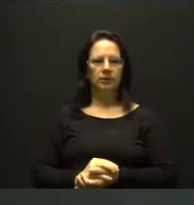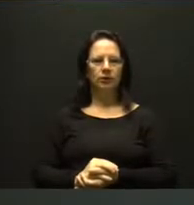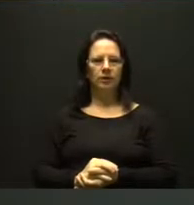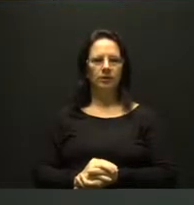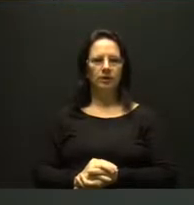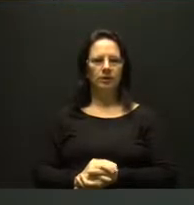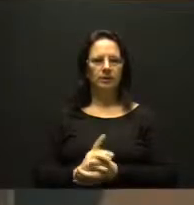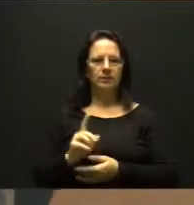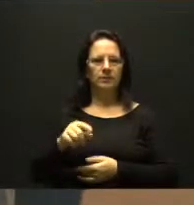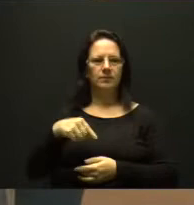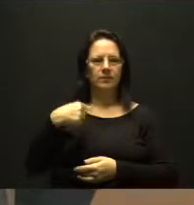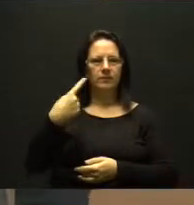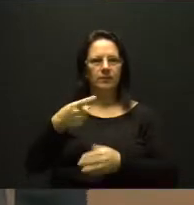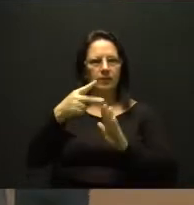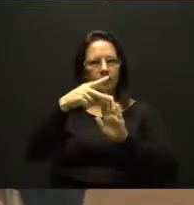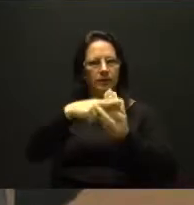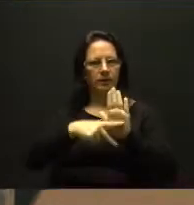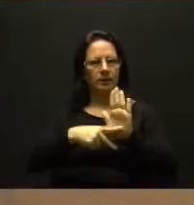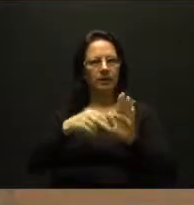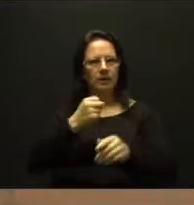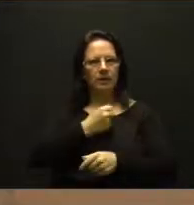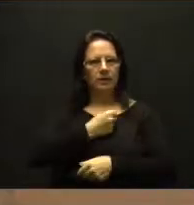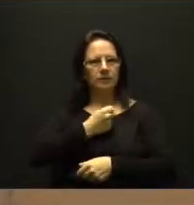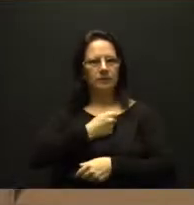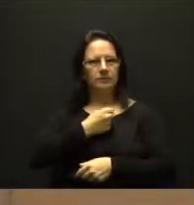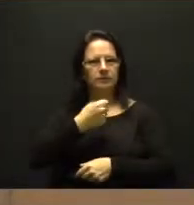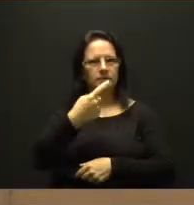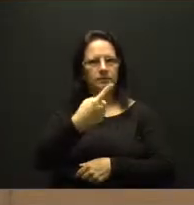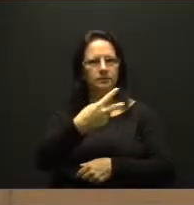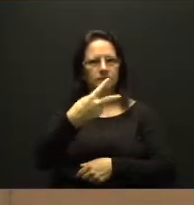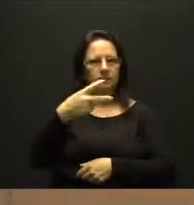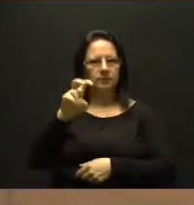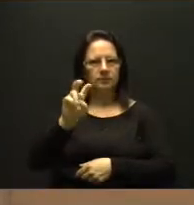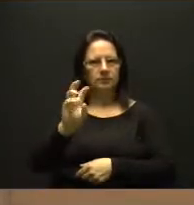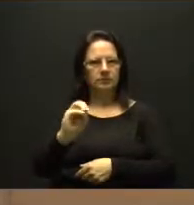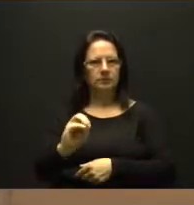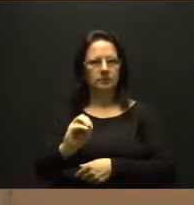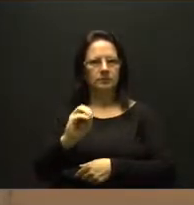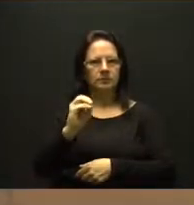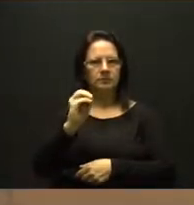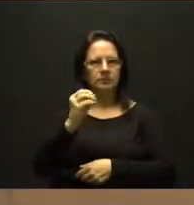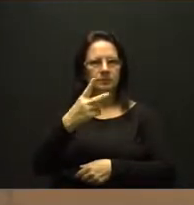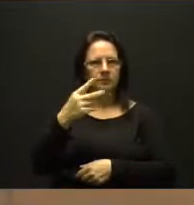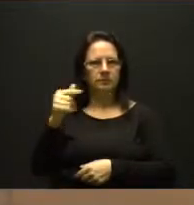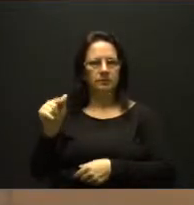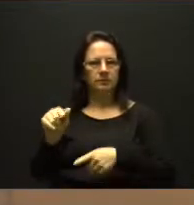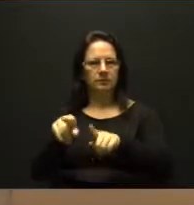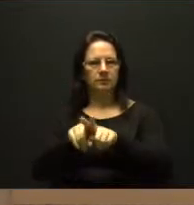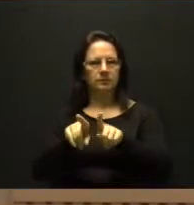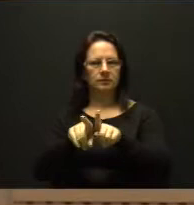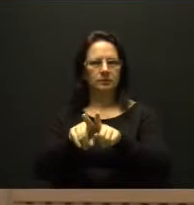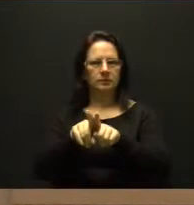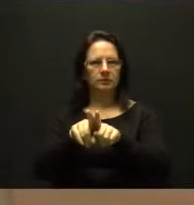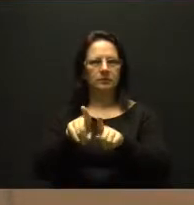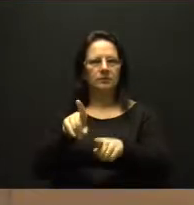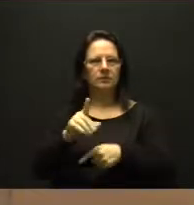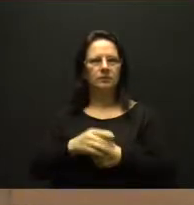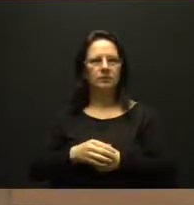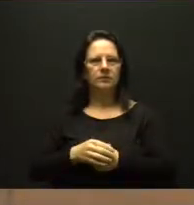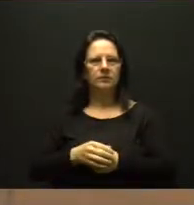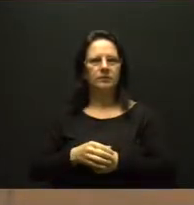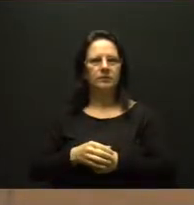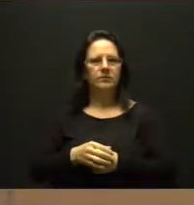o próximo item da pauta é o processo número 1.250 barra 2017 o projeto de lei número 62/2007